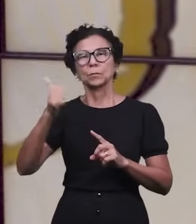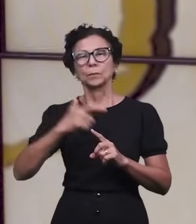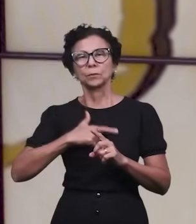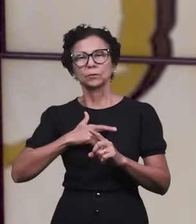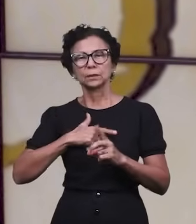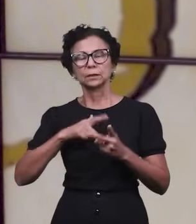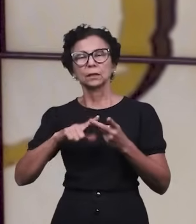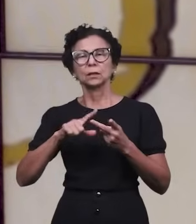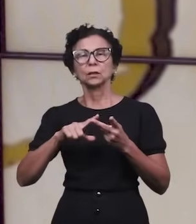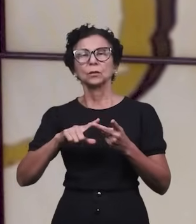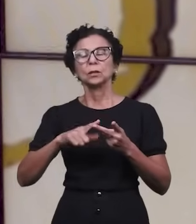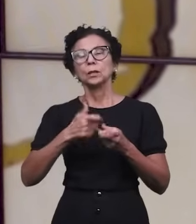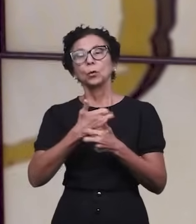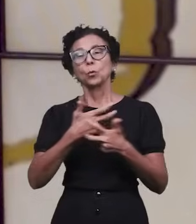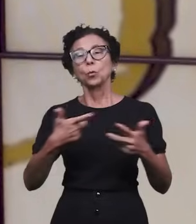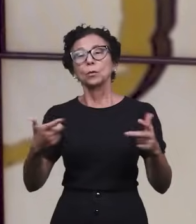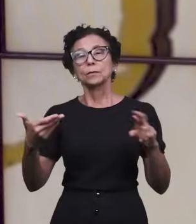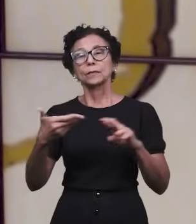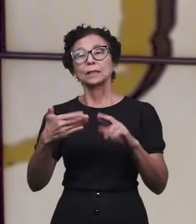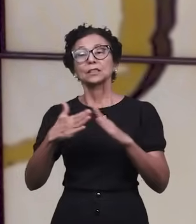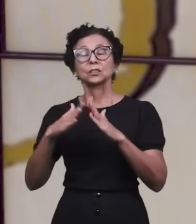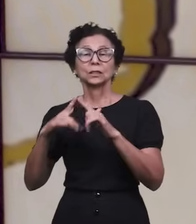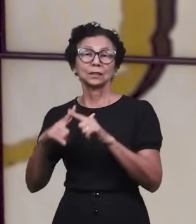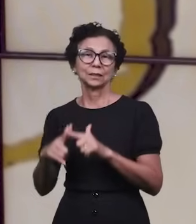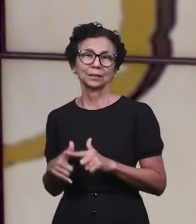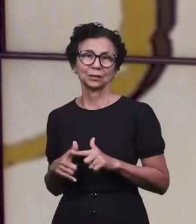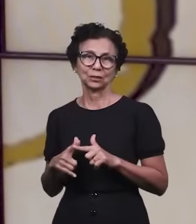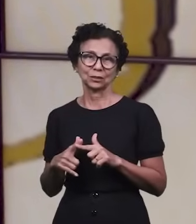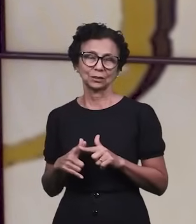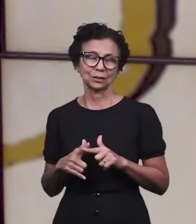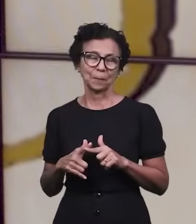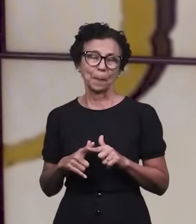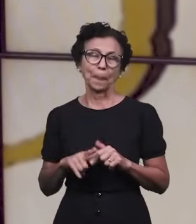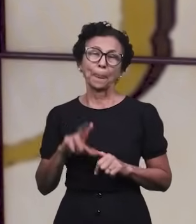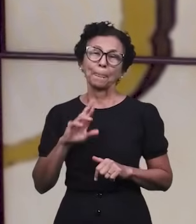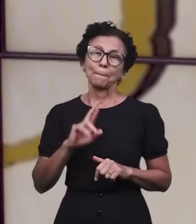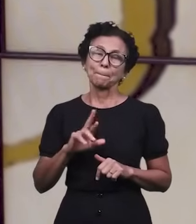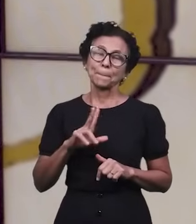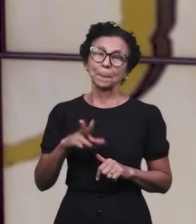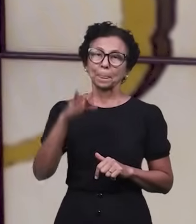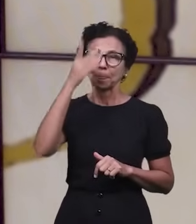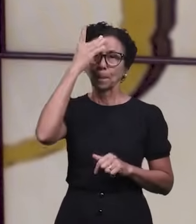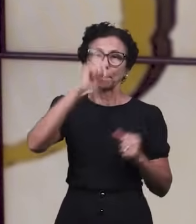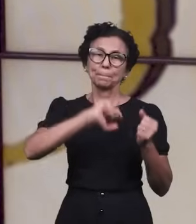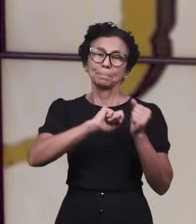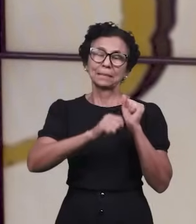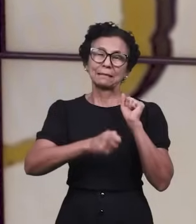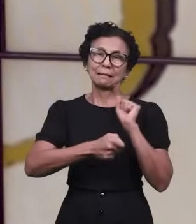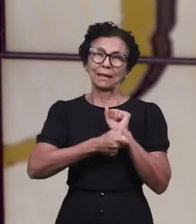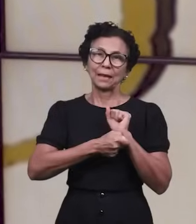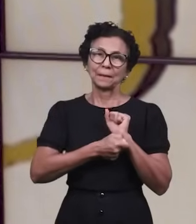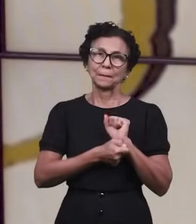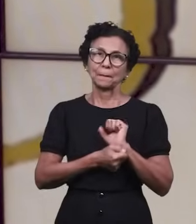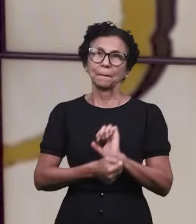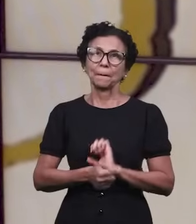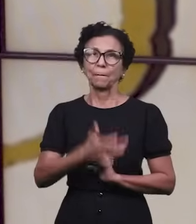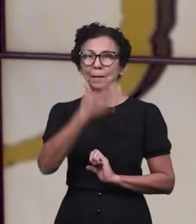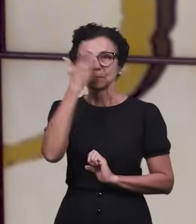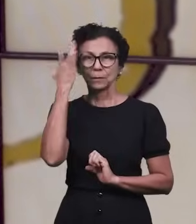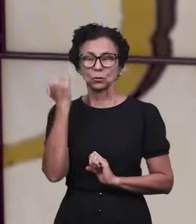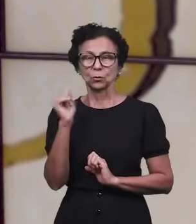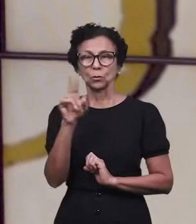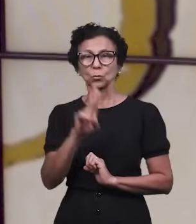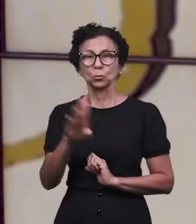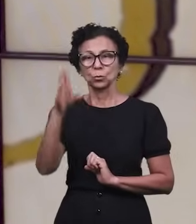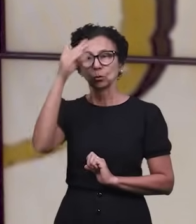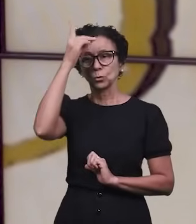ele quer administrar. Ele não entrega dom de mistério. E aí é uma forma do pastor identificar isso. Ele está querendo governar